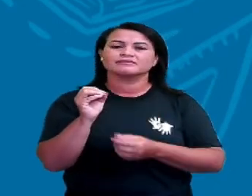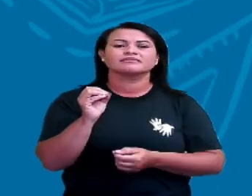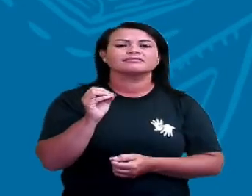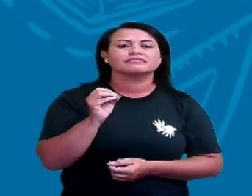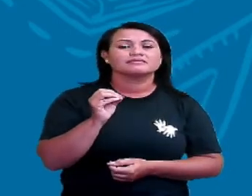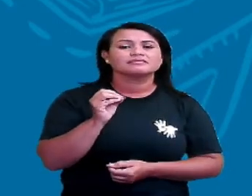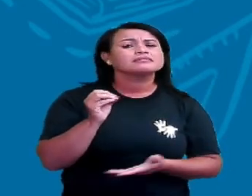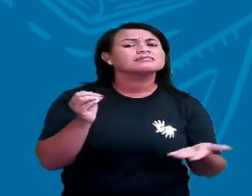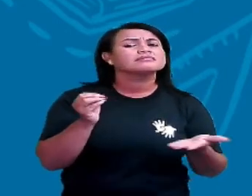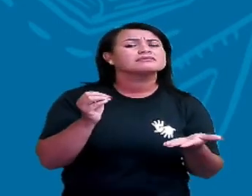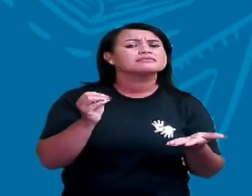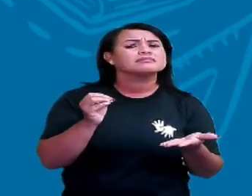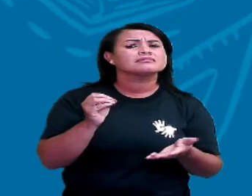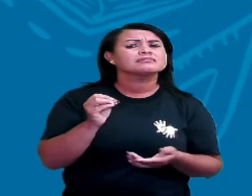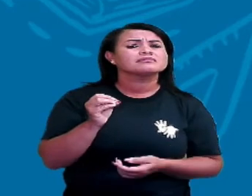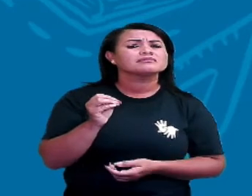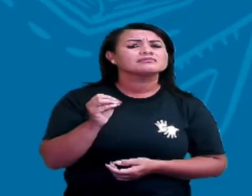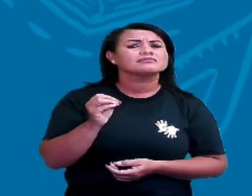Ó, agora eu quero, ó,